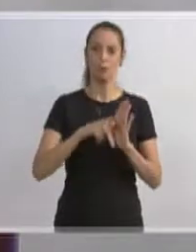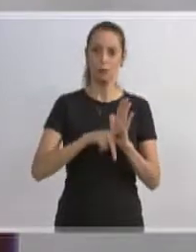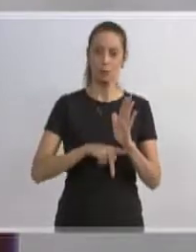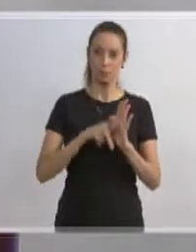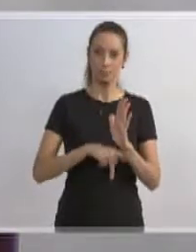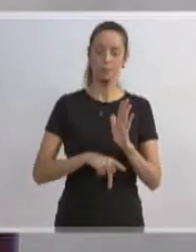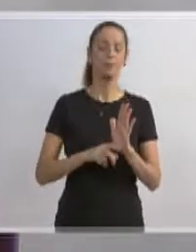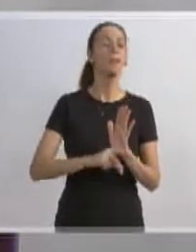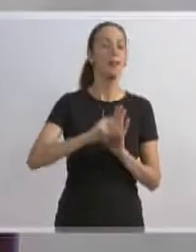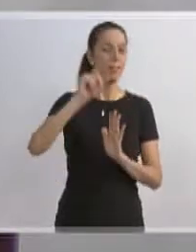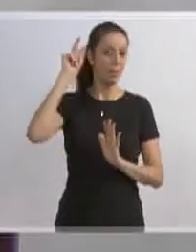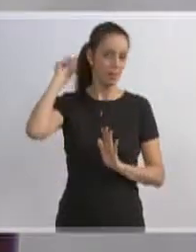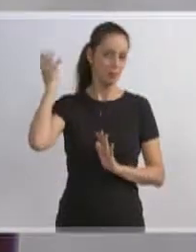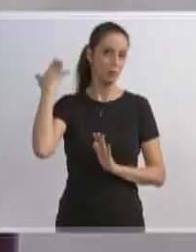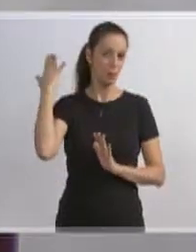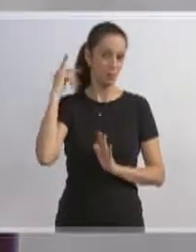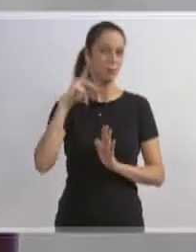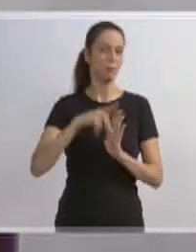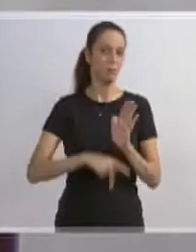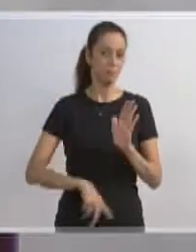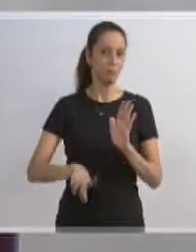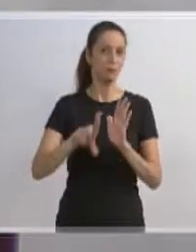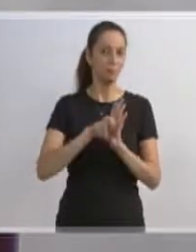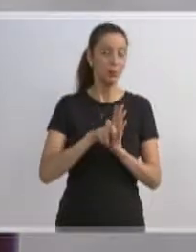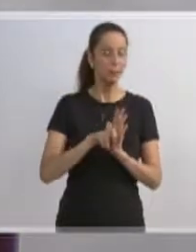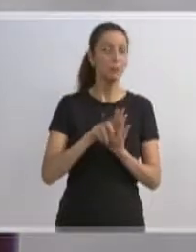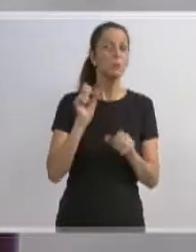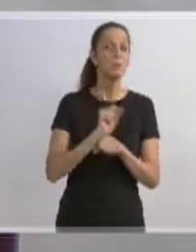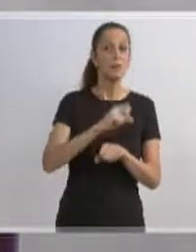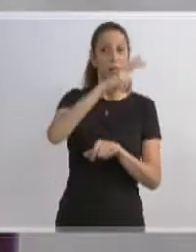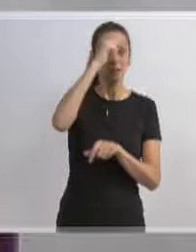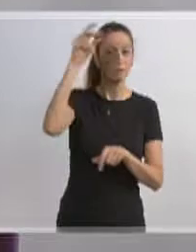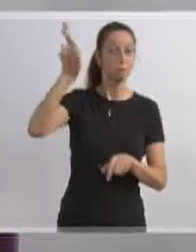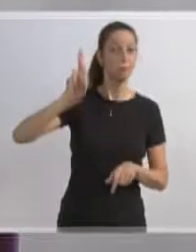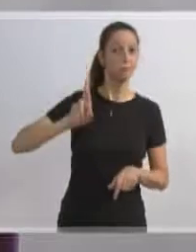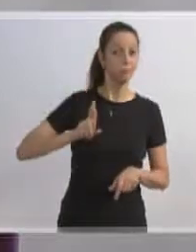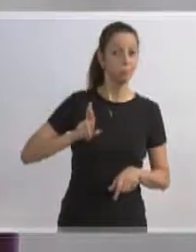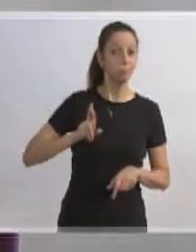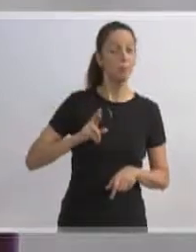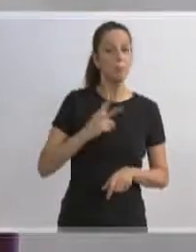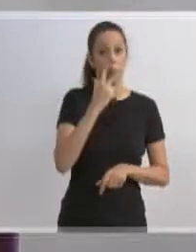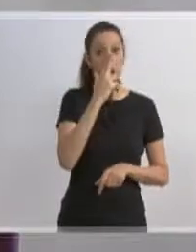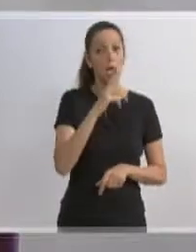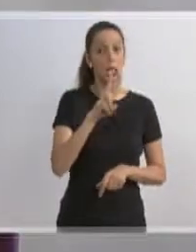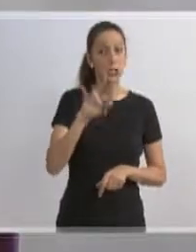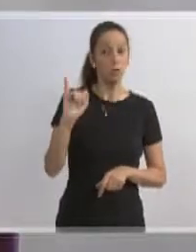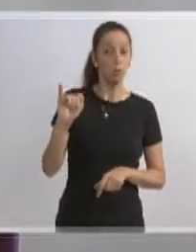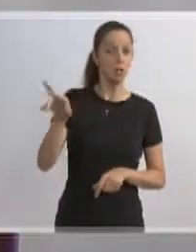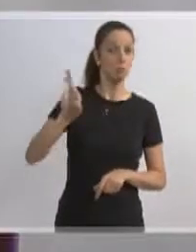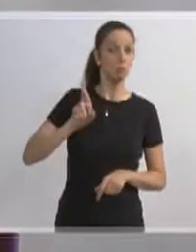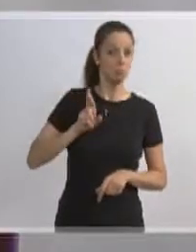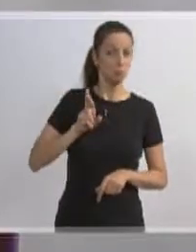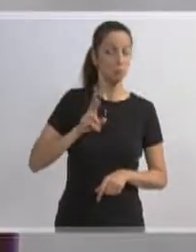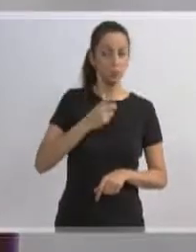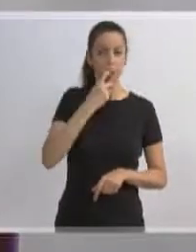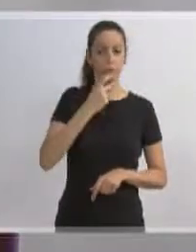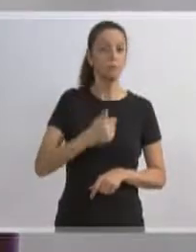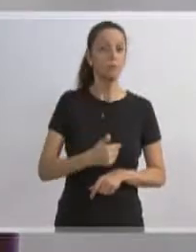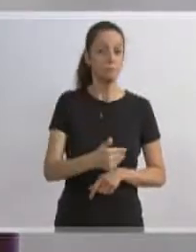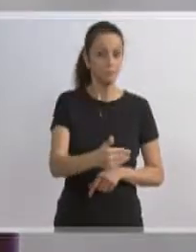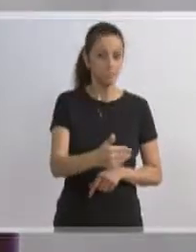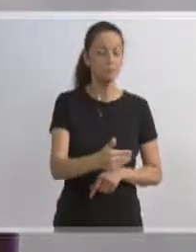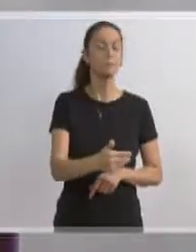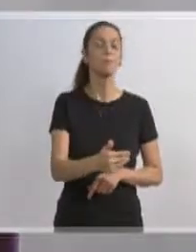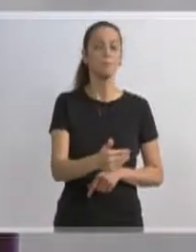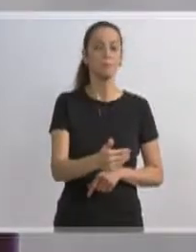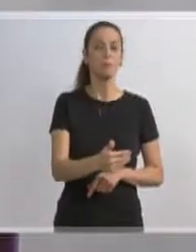nessa casa, e estou esperando o posicionamento do Executivo, ao que tudo indica, pelo menos nos bastidores, que em breve deverá encaminhar essa